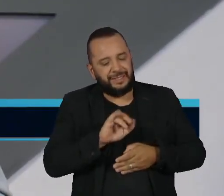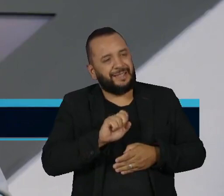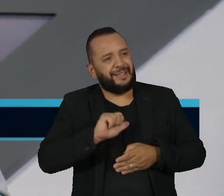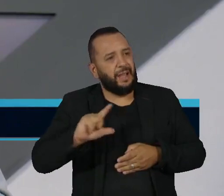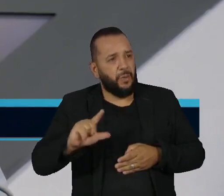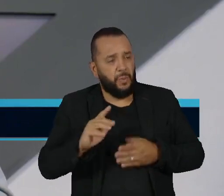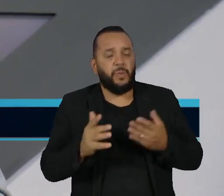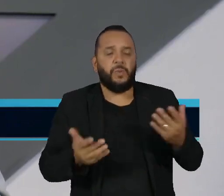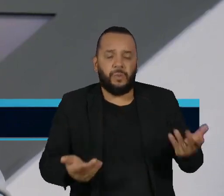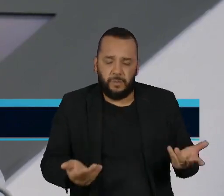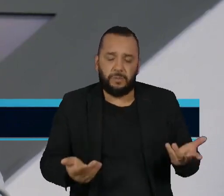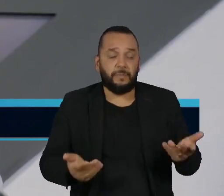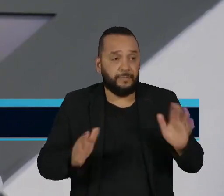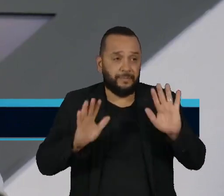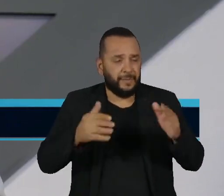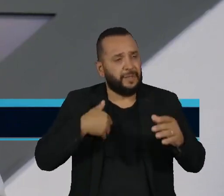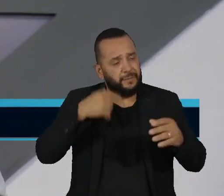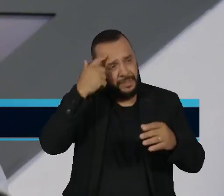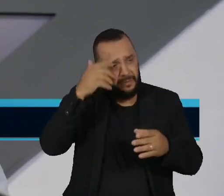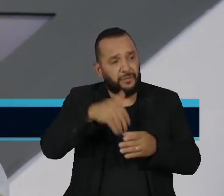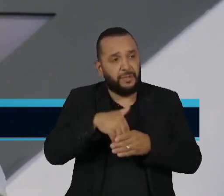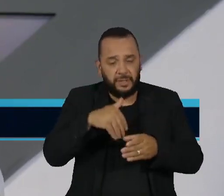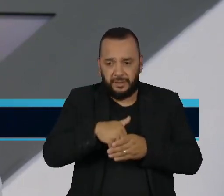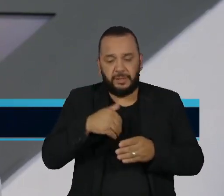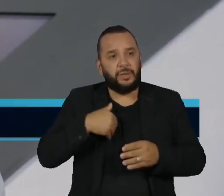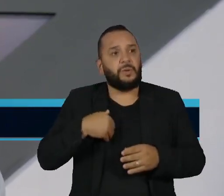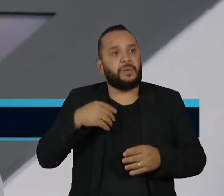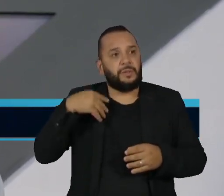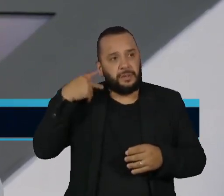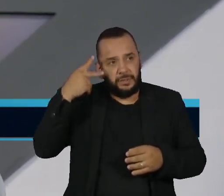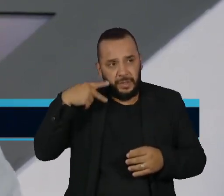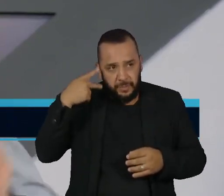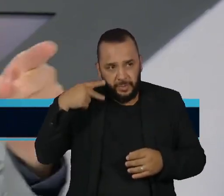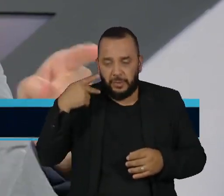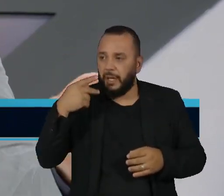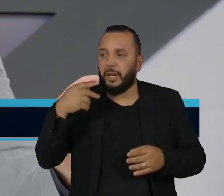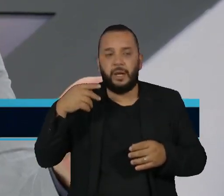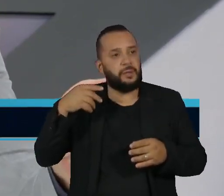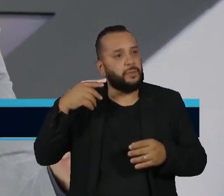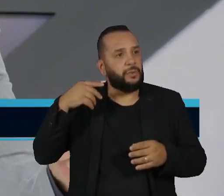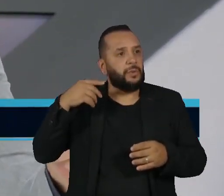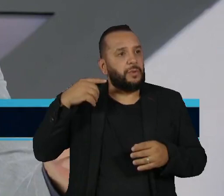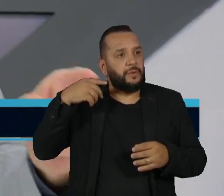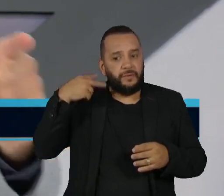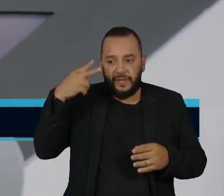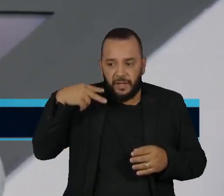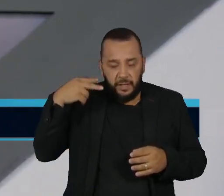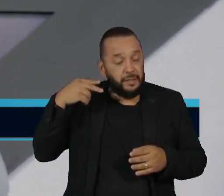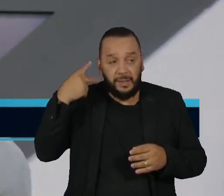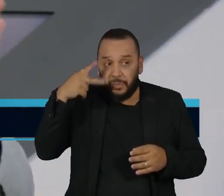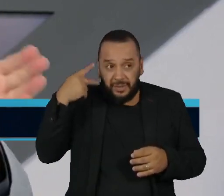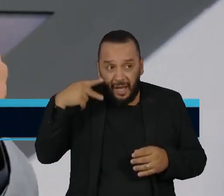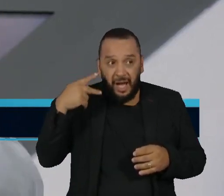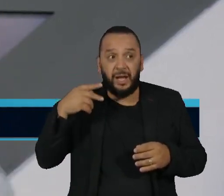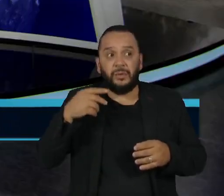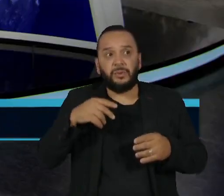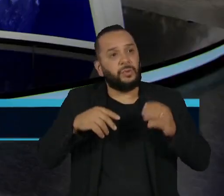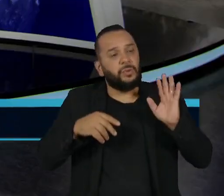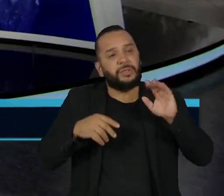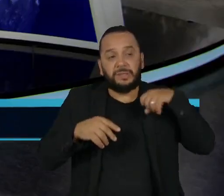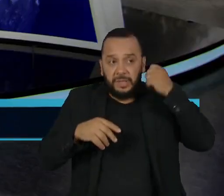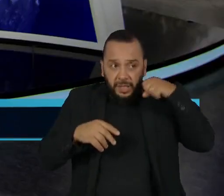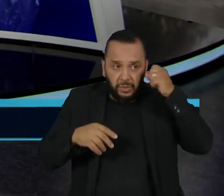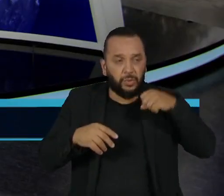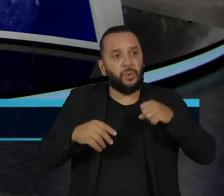presidente, governadores, deputados federais e senadores usou 5 bilhões. Eles querem agora para vereador e prefeito os mesmos